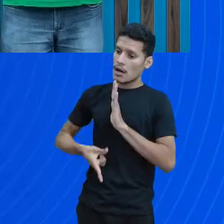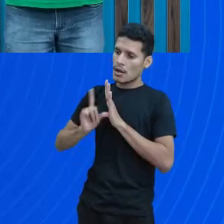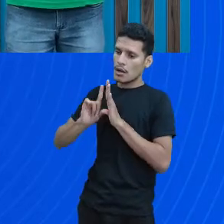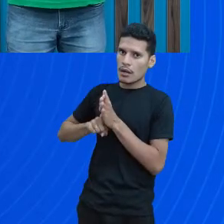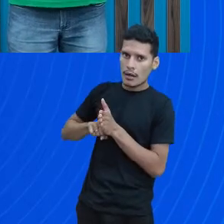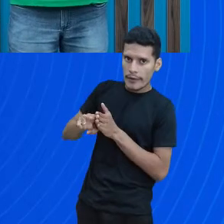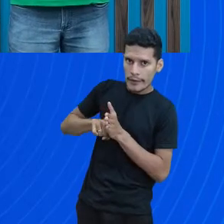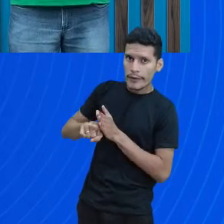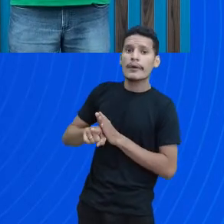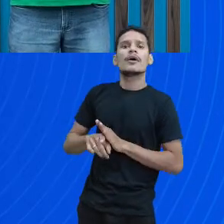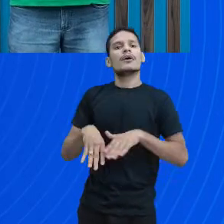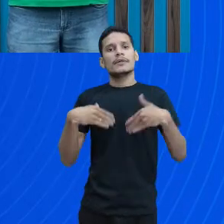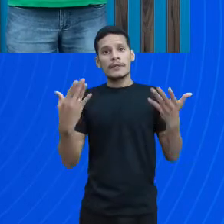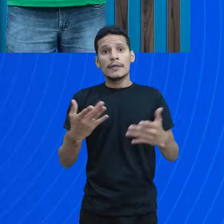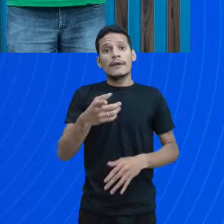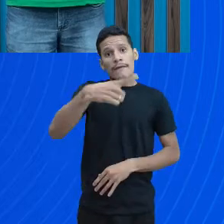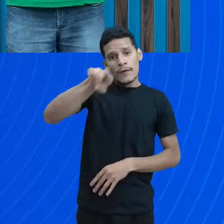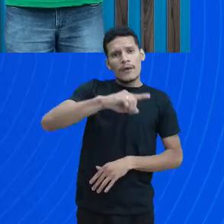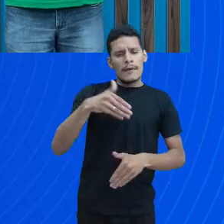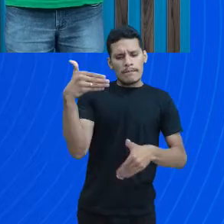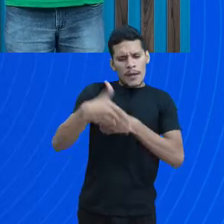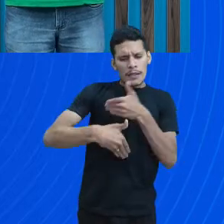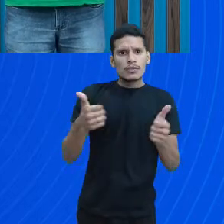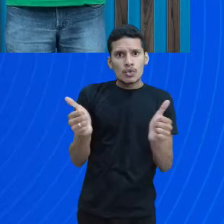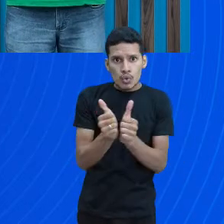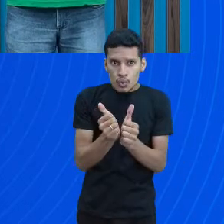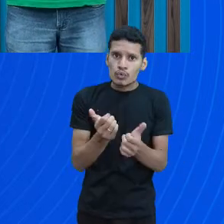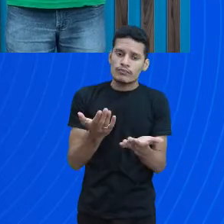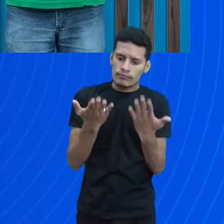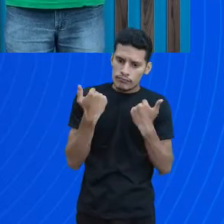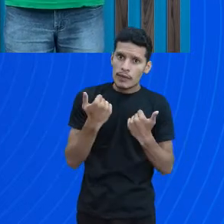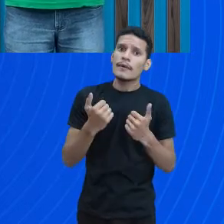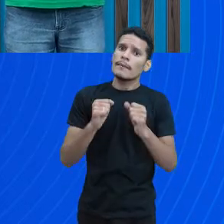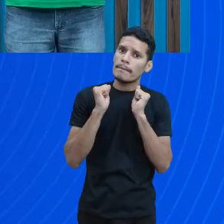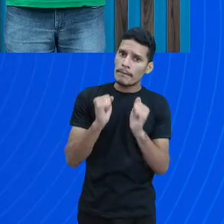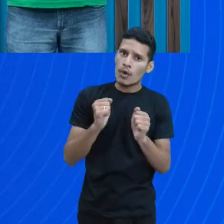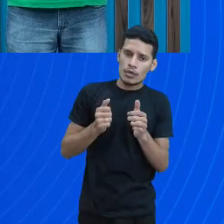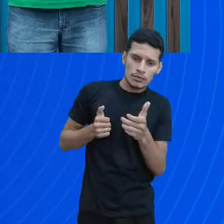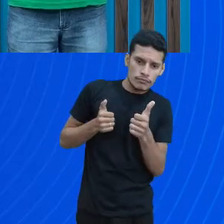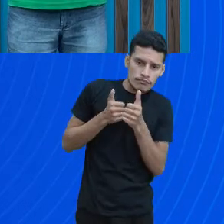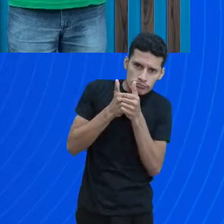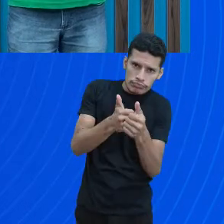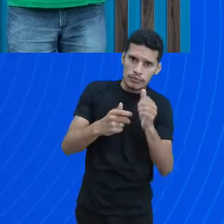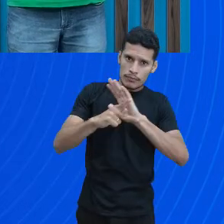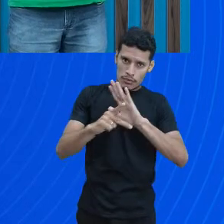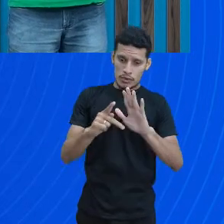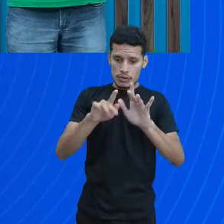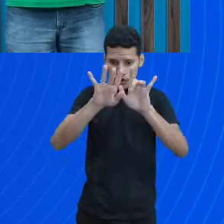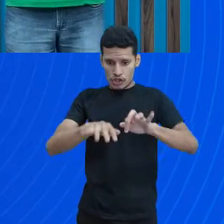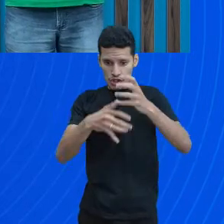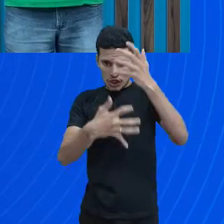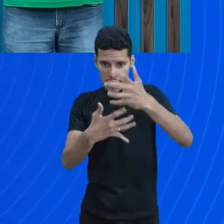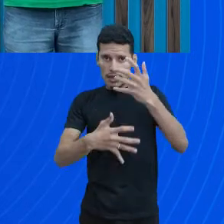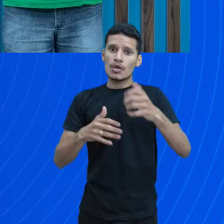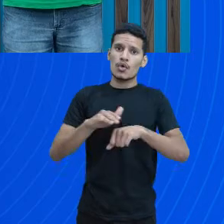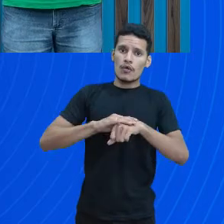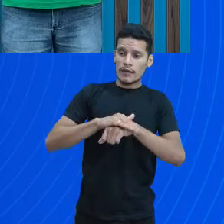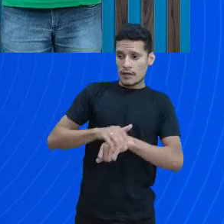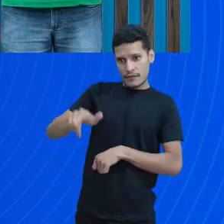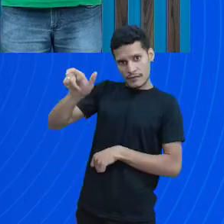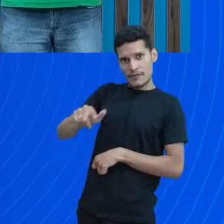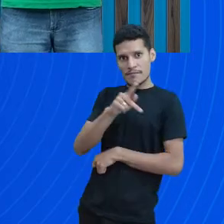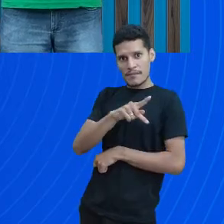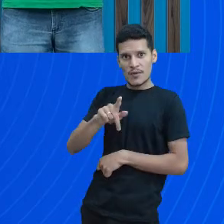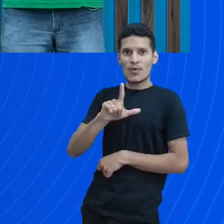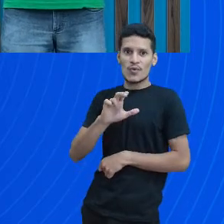gente. E participa aí conosco, né? Quem tiver, enfim, pode acompanhar, pode entrar no nosso chat aí e conversar, o professor Luciano vai estar atendendo aí as